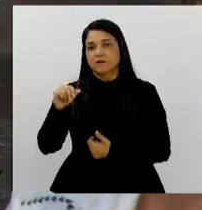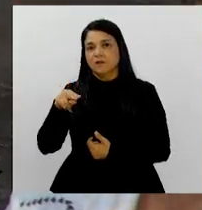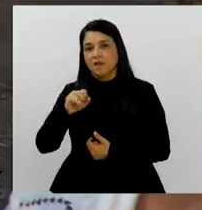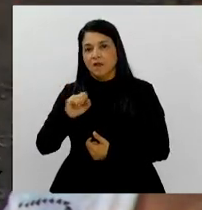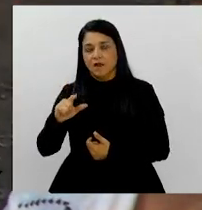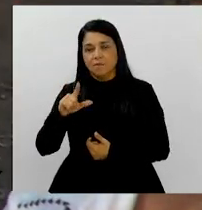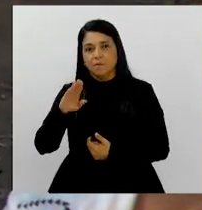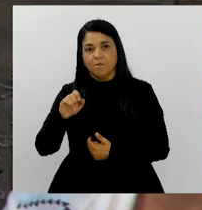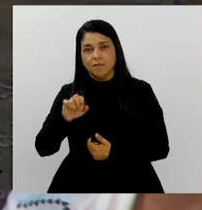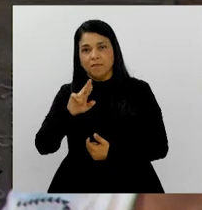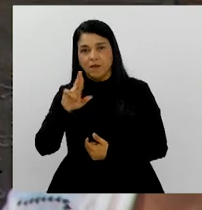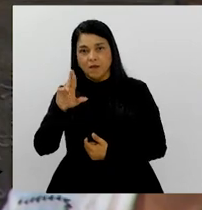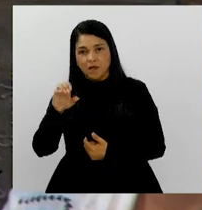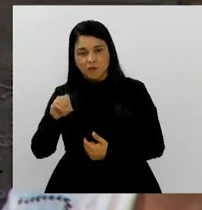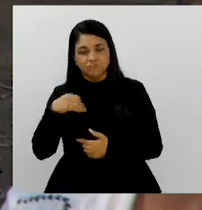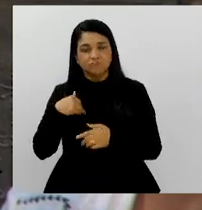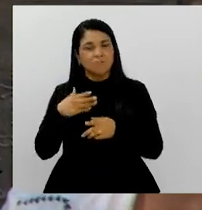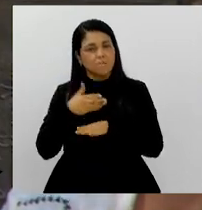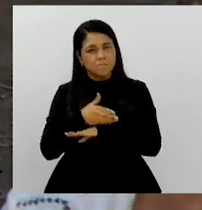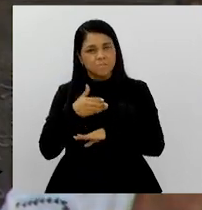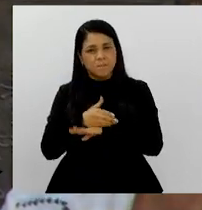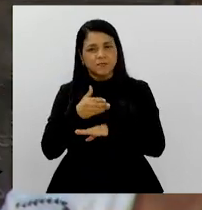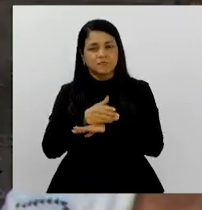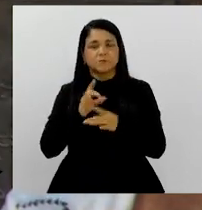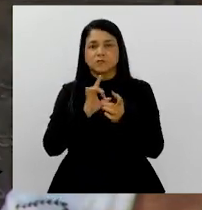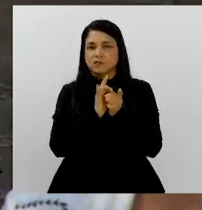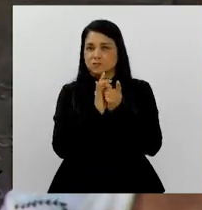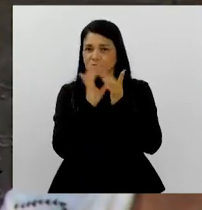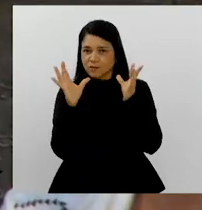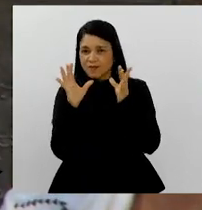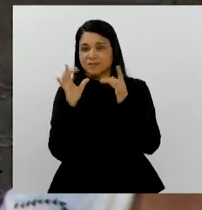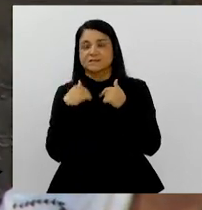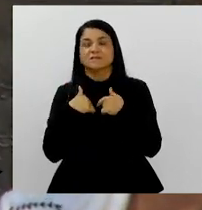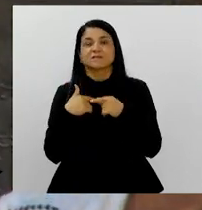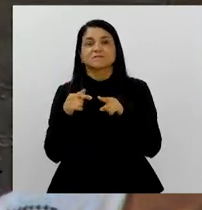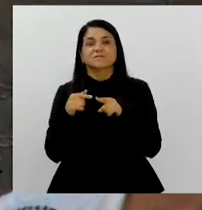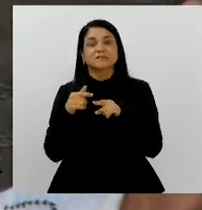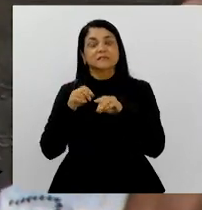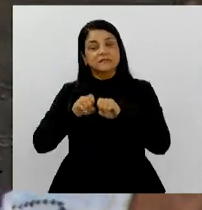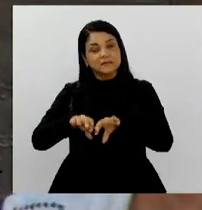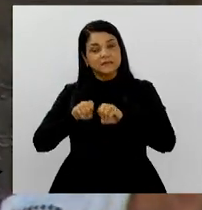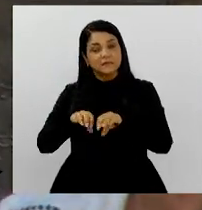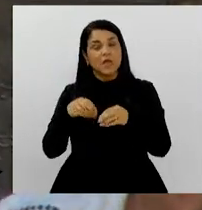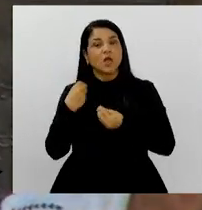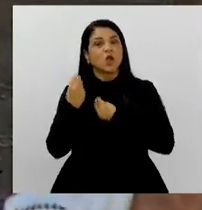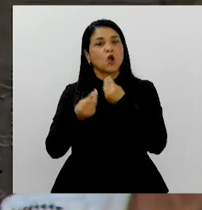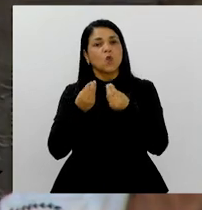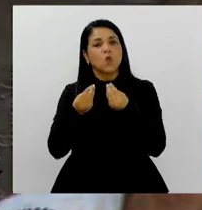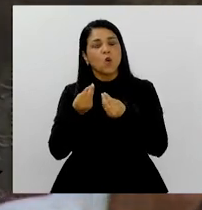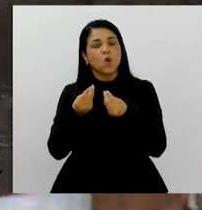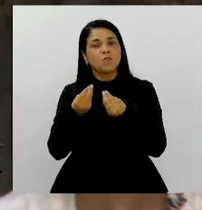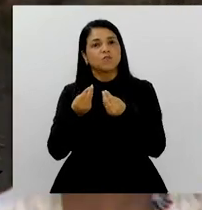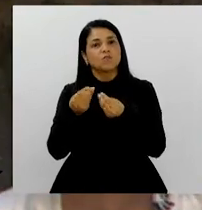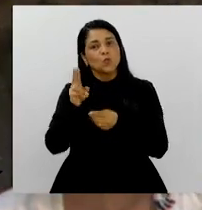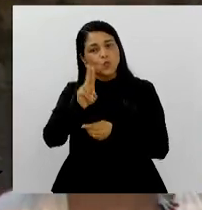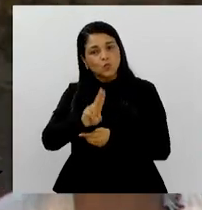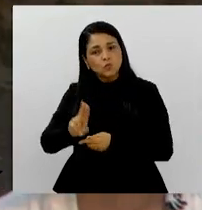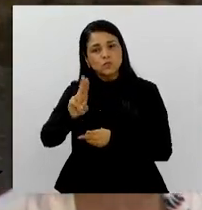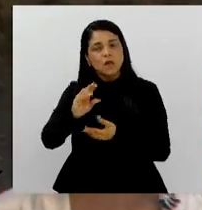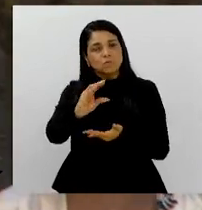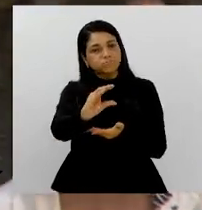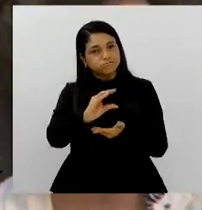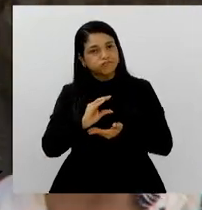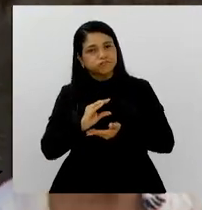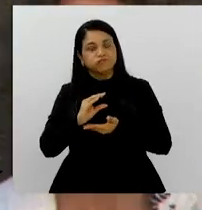participante secretária democrática, ensinar como usufruir dos recursos das